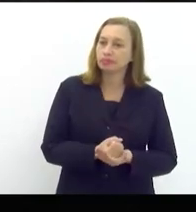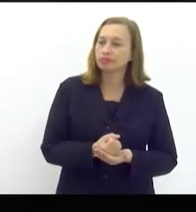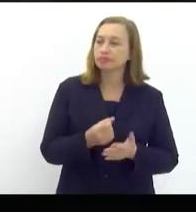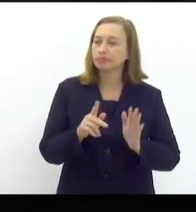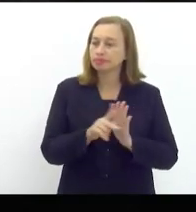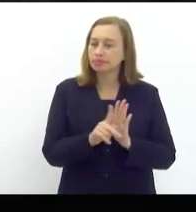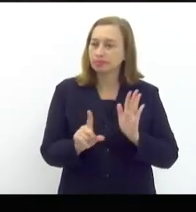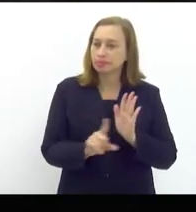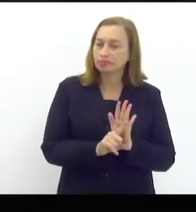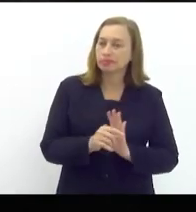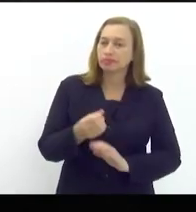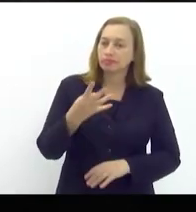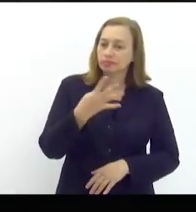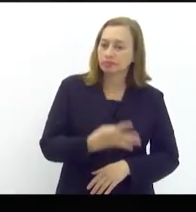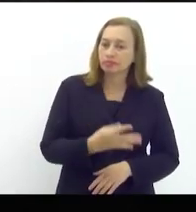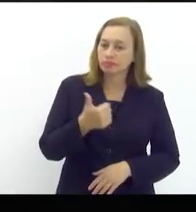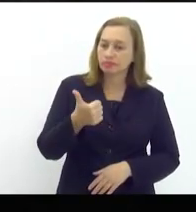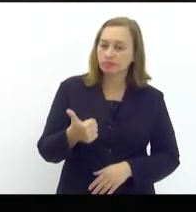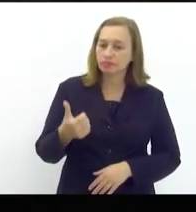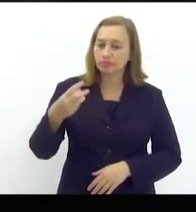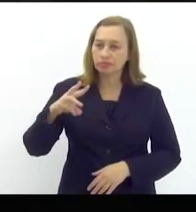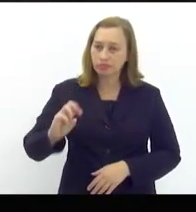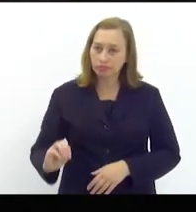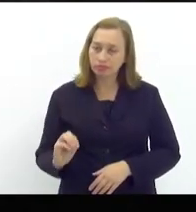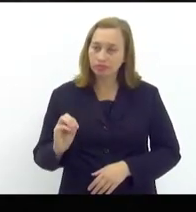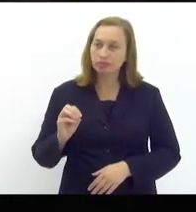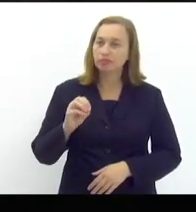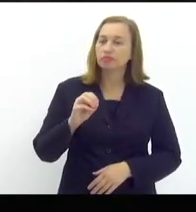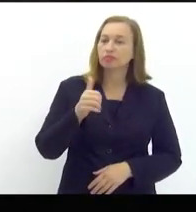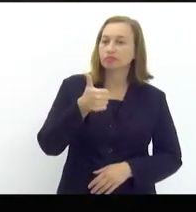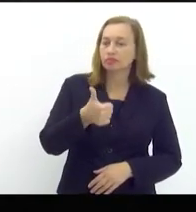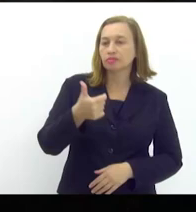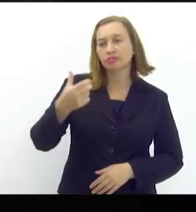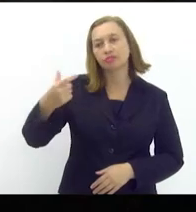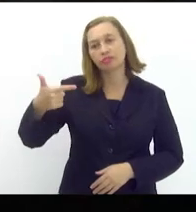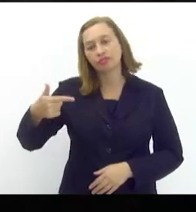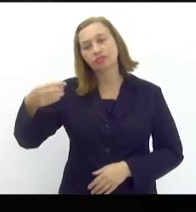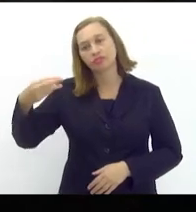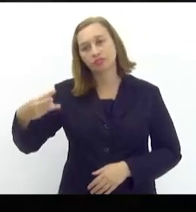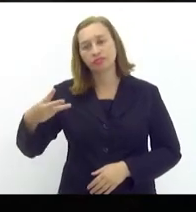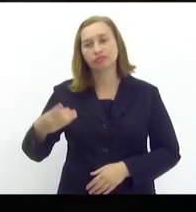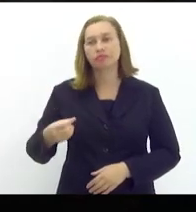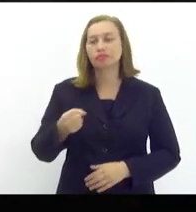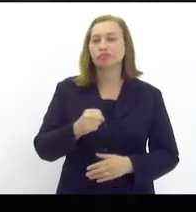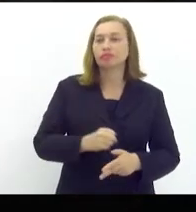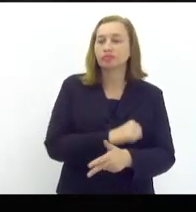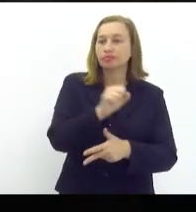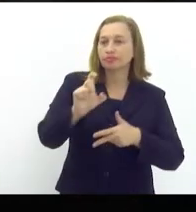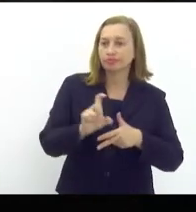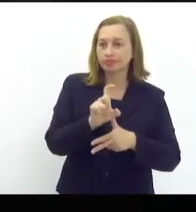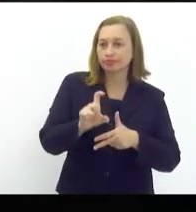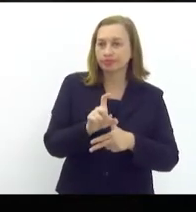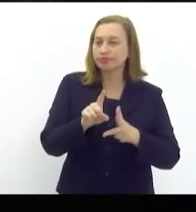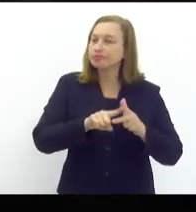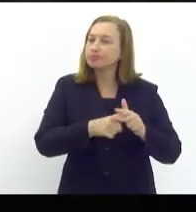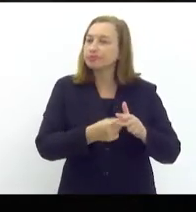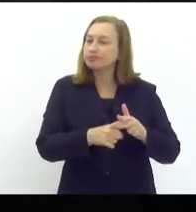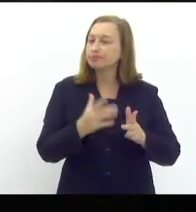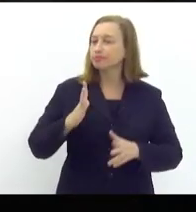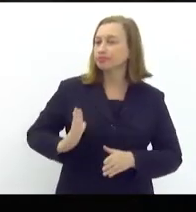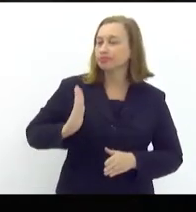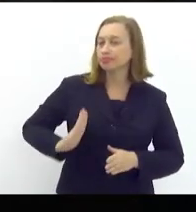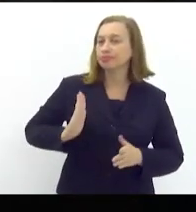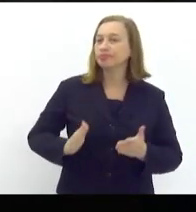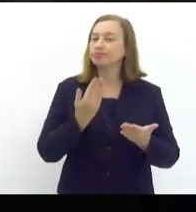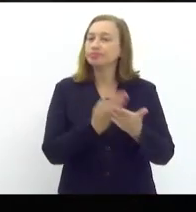número 430/2023 que autoriza o poder executivo a reajustar as bolsas de estudo